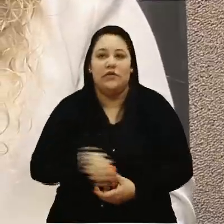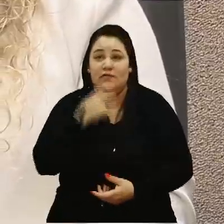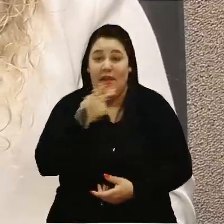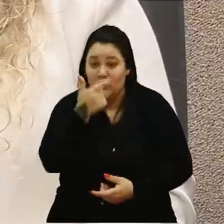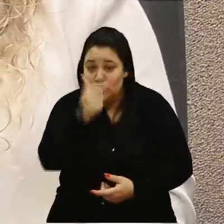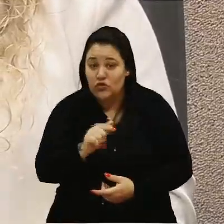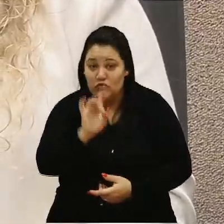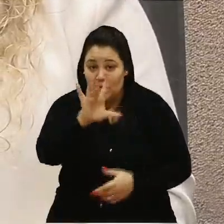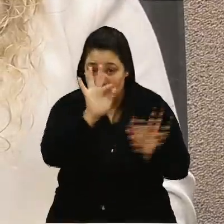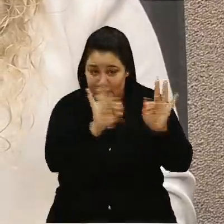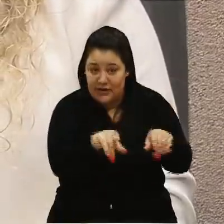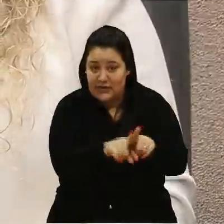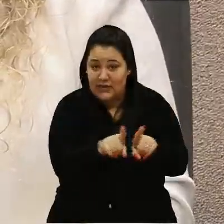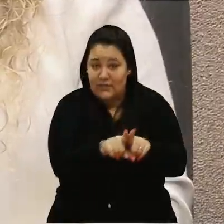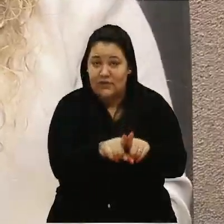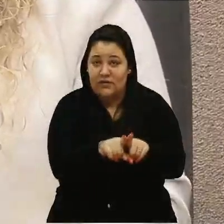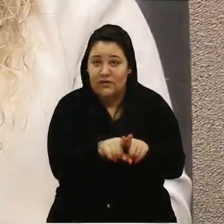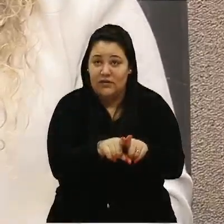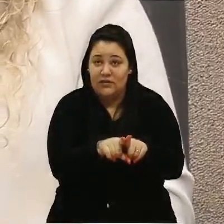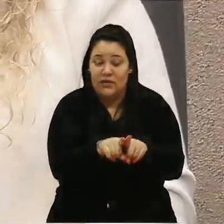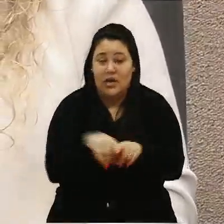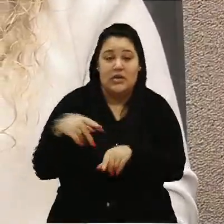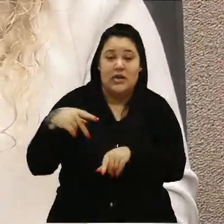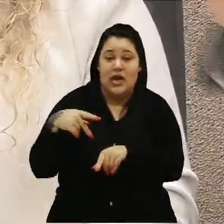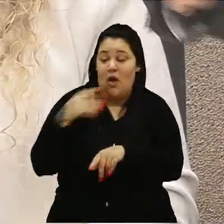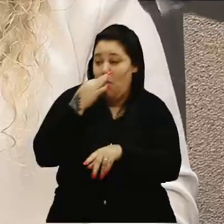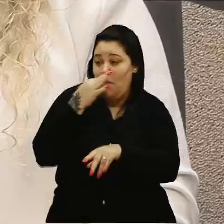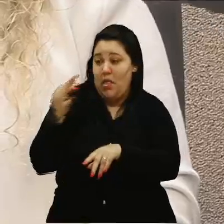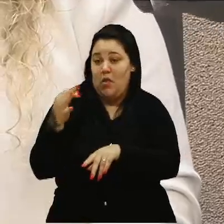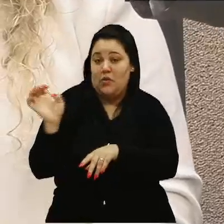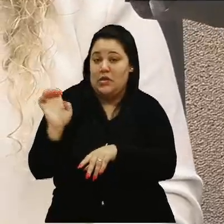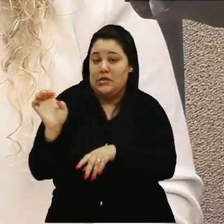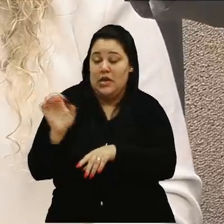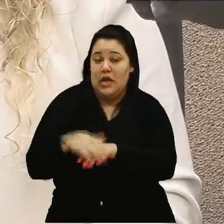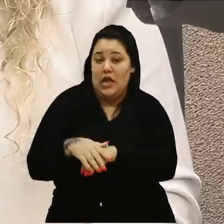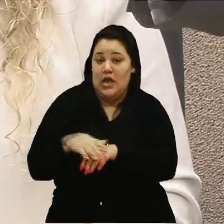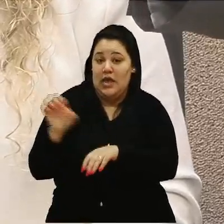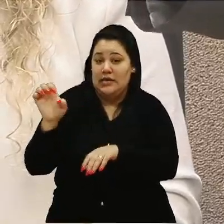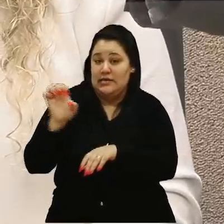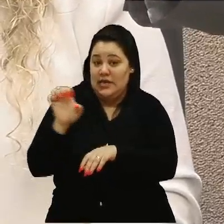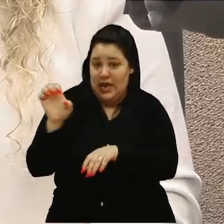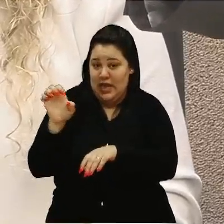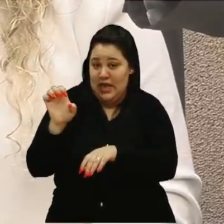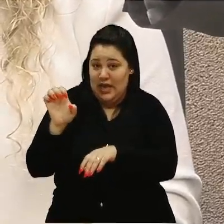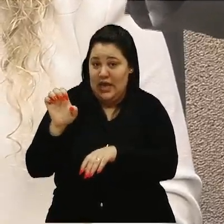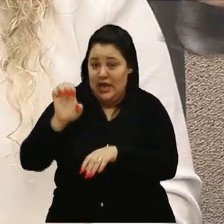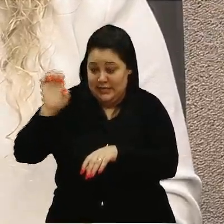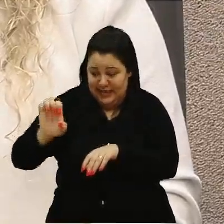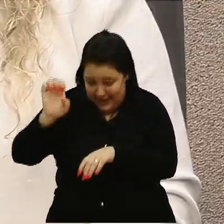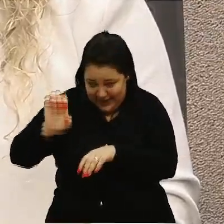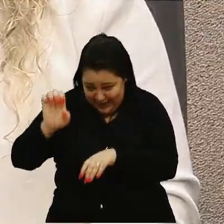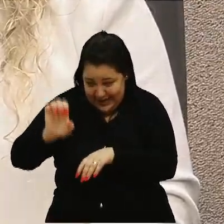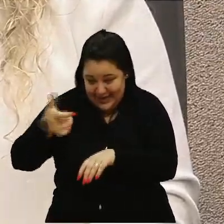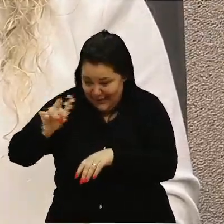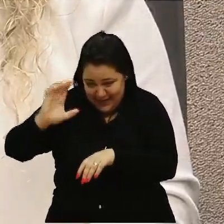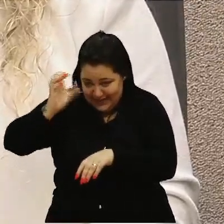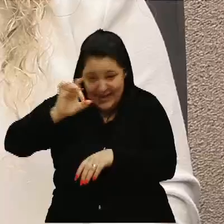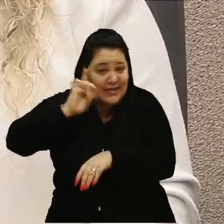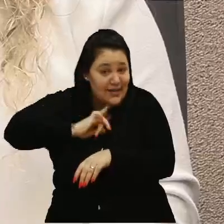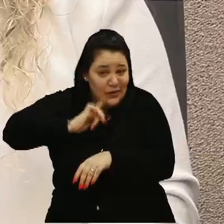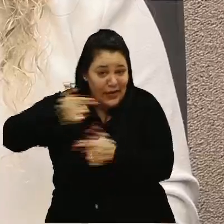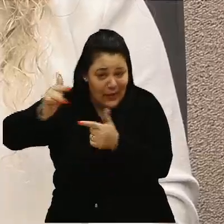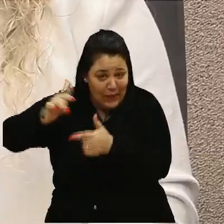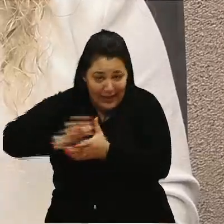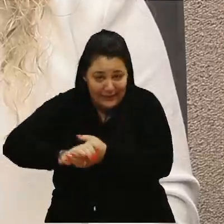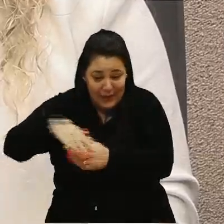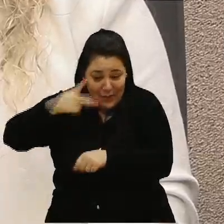para concluir, segundo a esquerda, lá não existe ciência, vereador Rafael. Estados Unidos não existe ciência, é